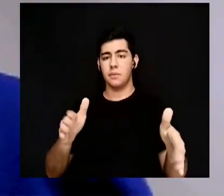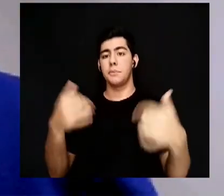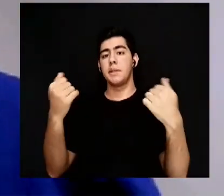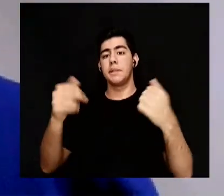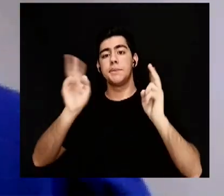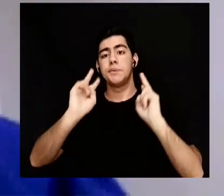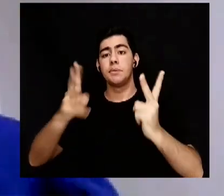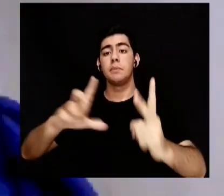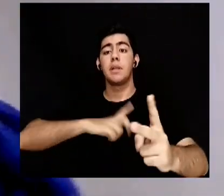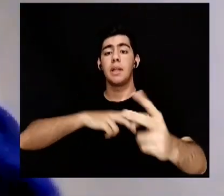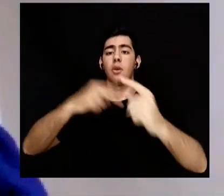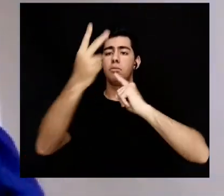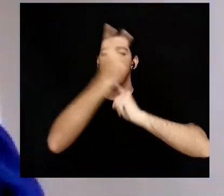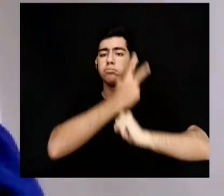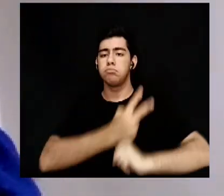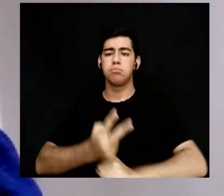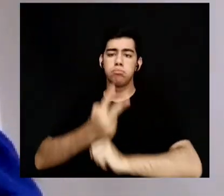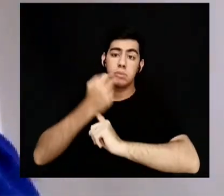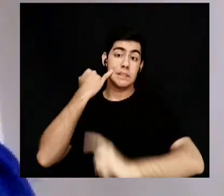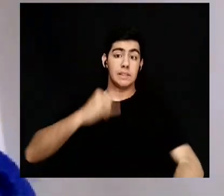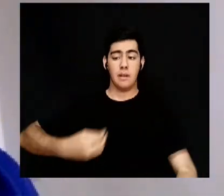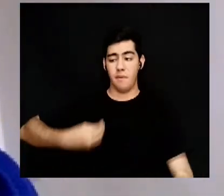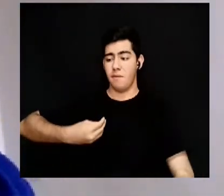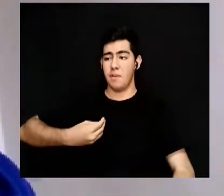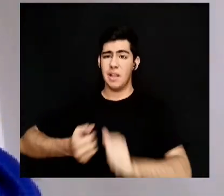de vida dela, a doença vai voltar.